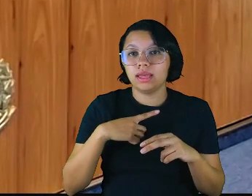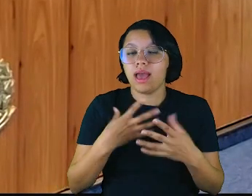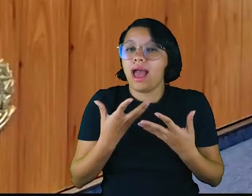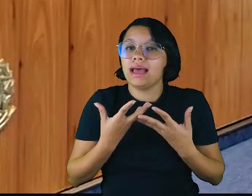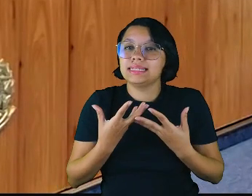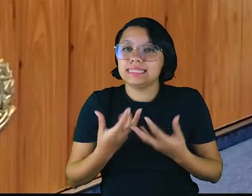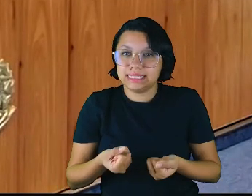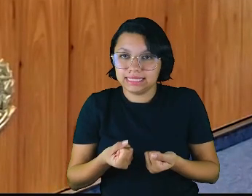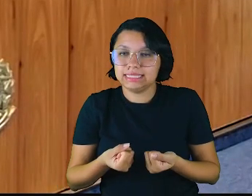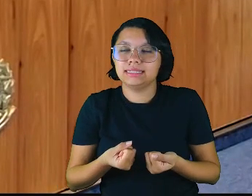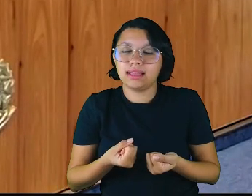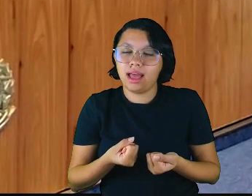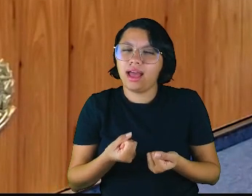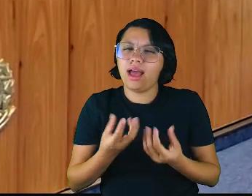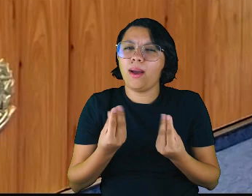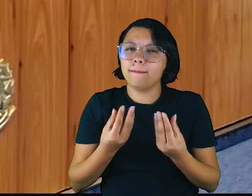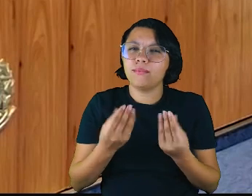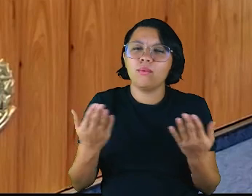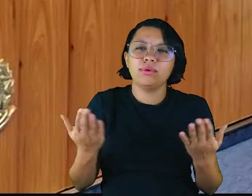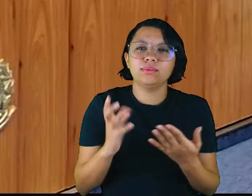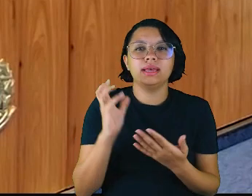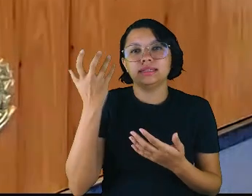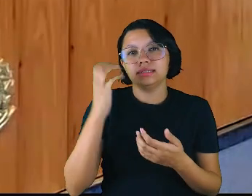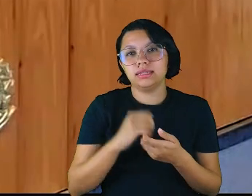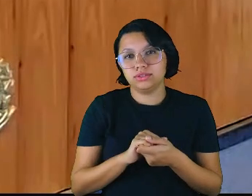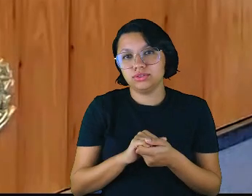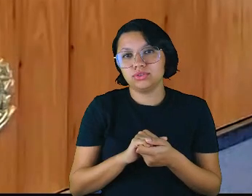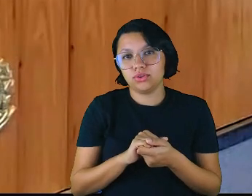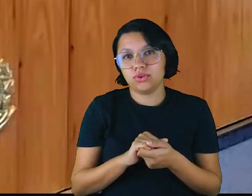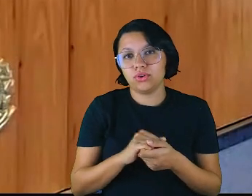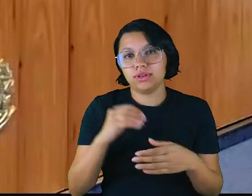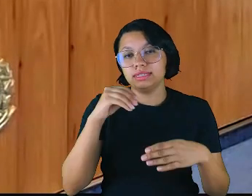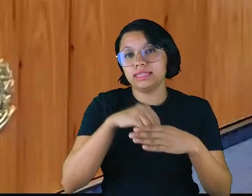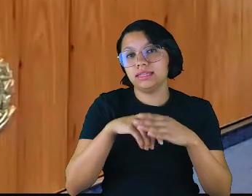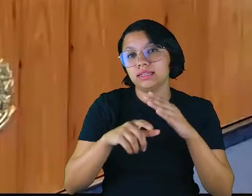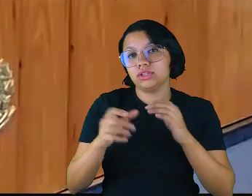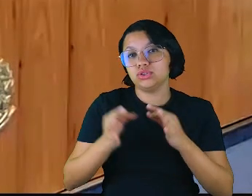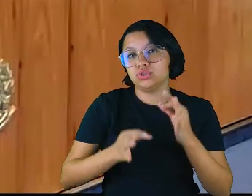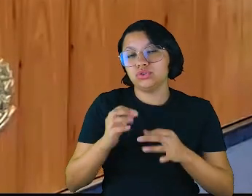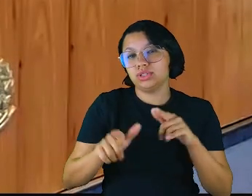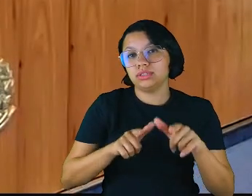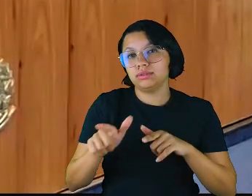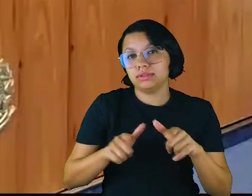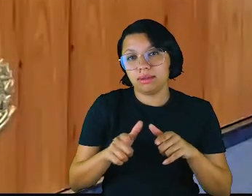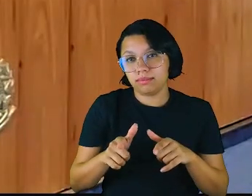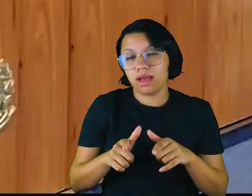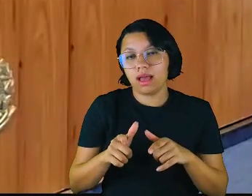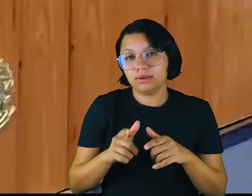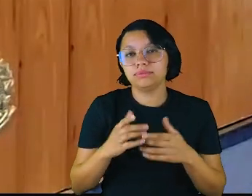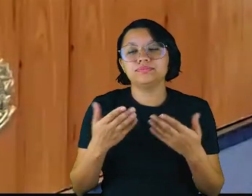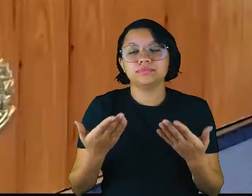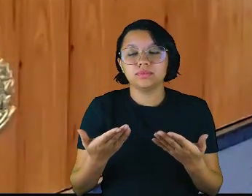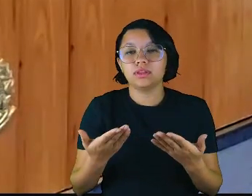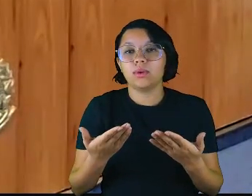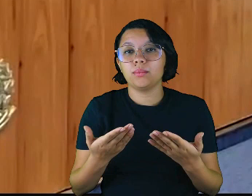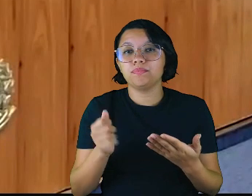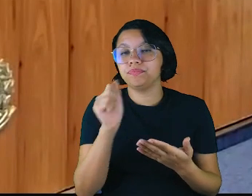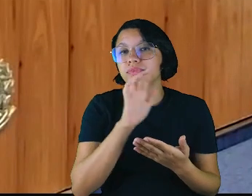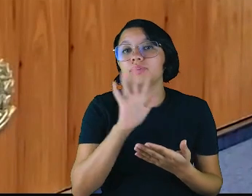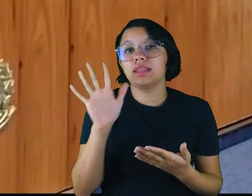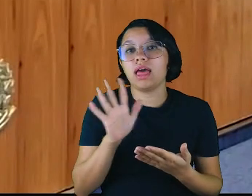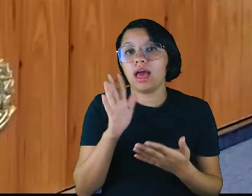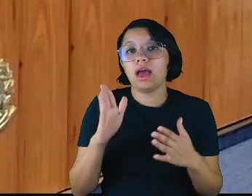a aceitar muito essas decisões que vêm da Justiça do Trabalho, as homologatórias, e, obviamente, quando